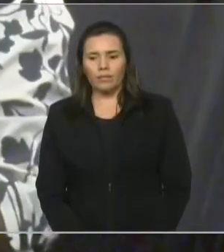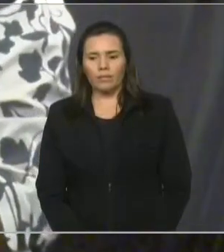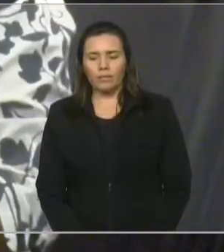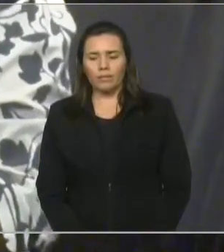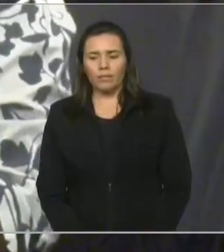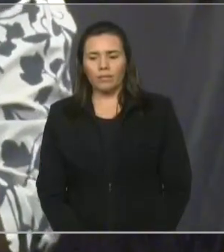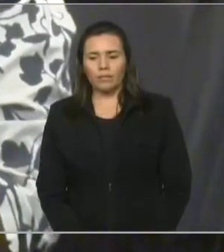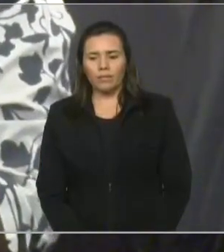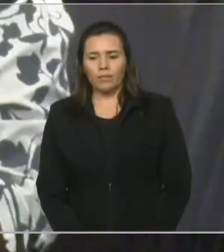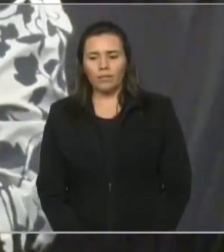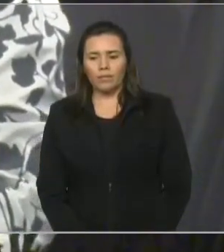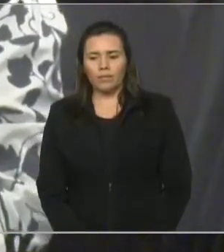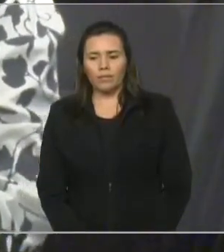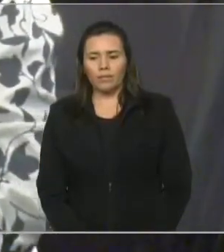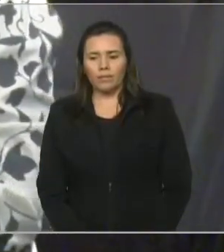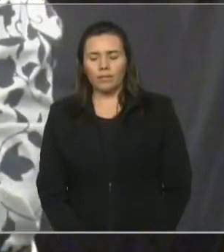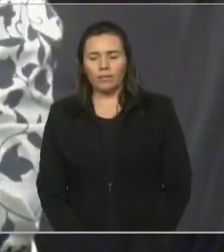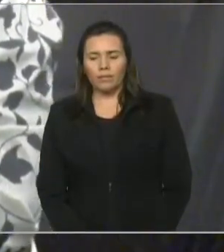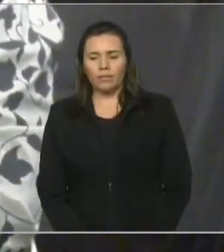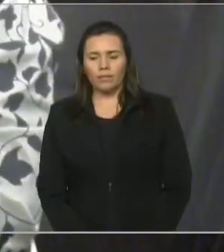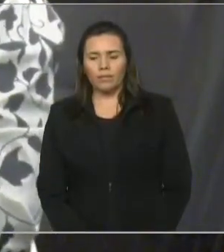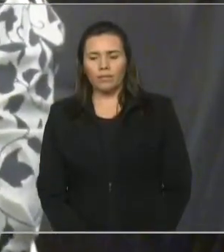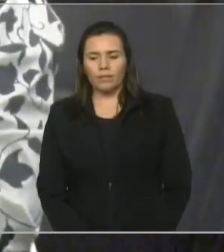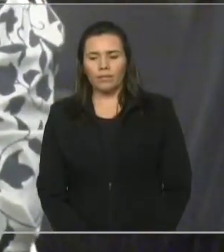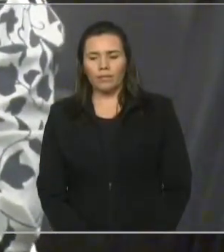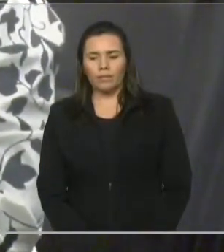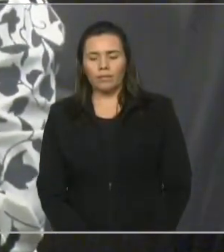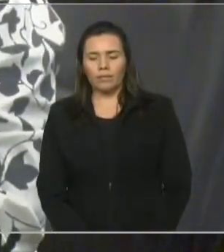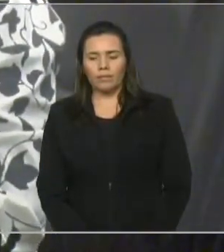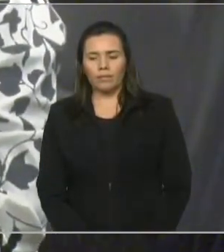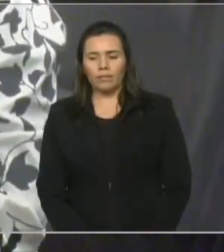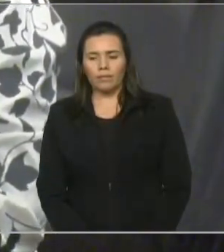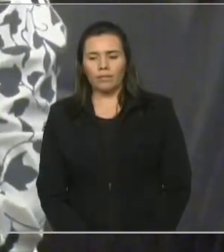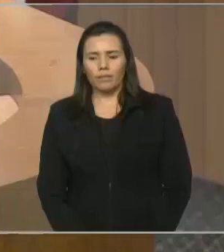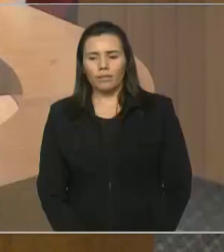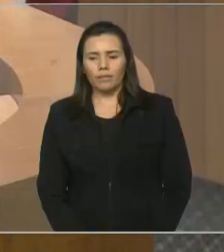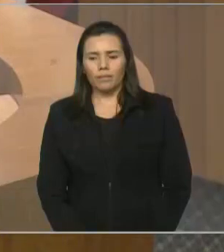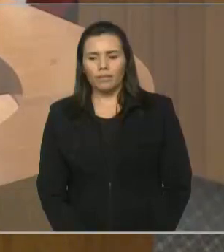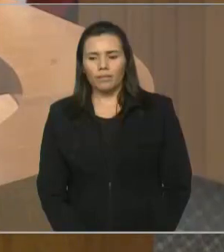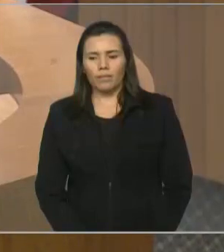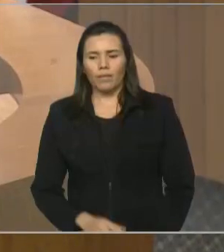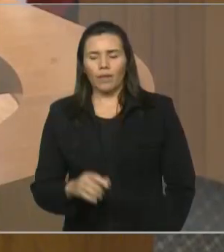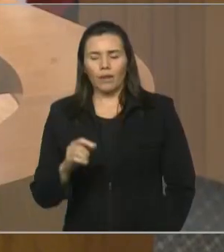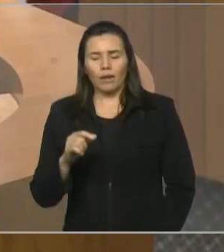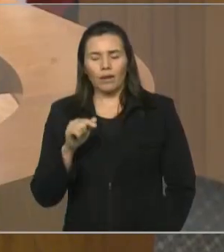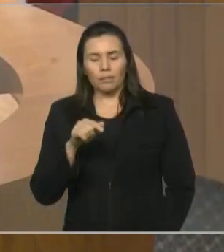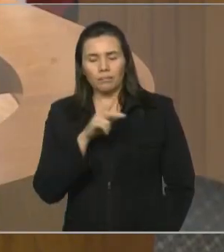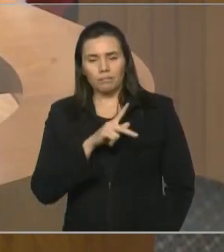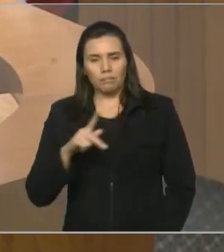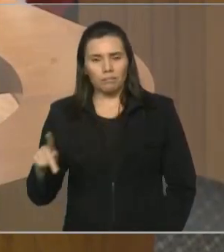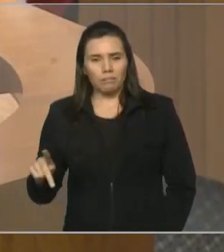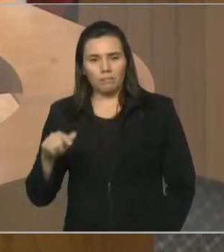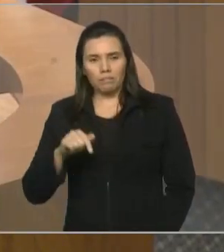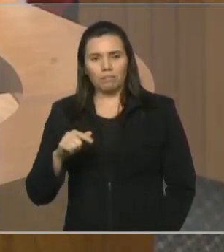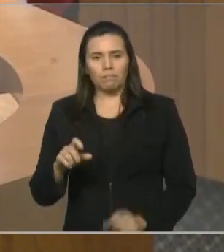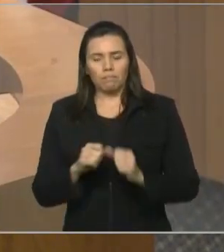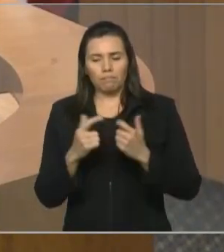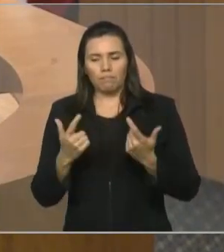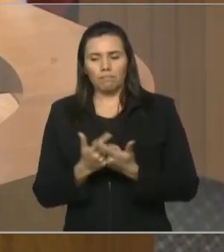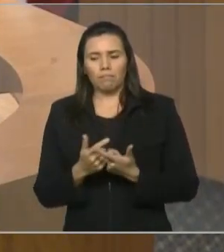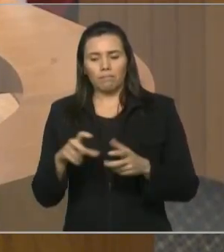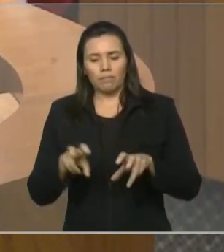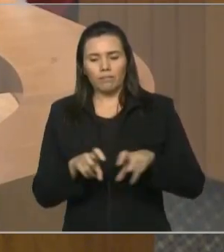A presidência da casa, a mesa diretora, aos